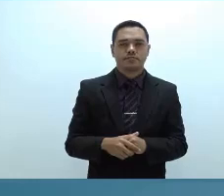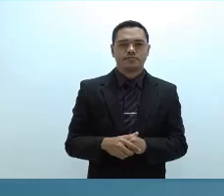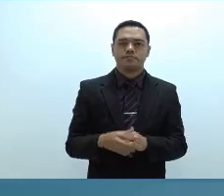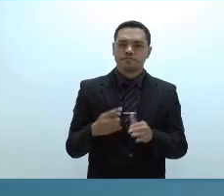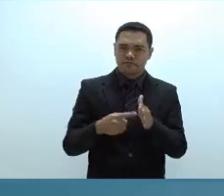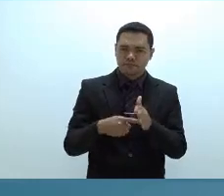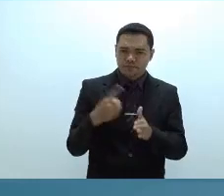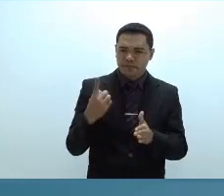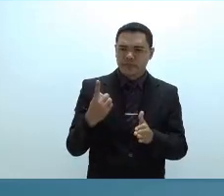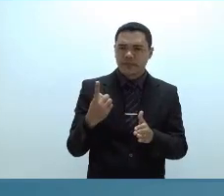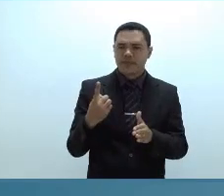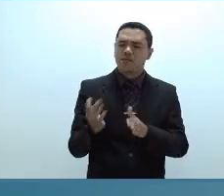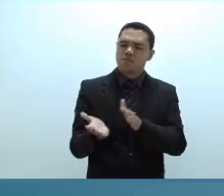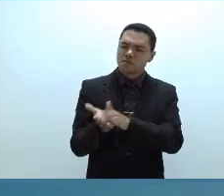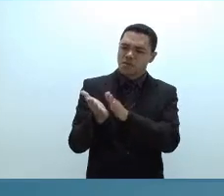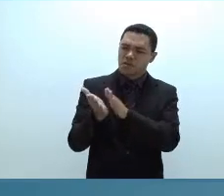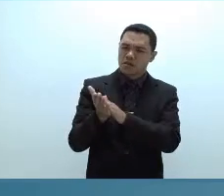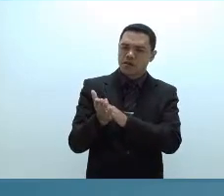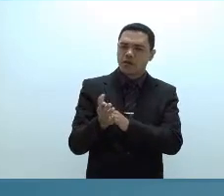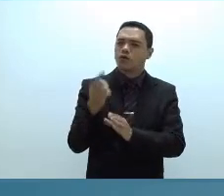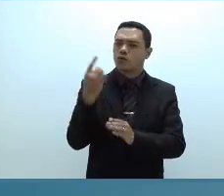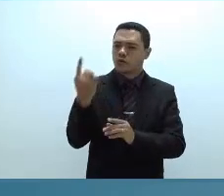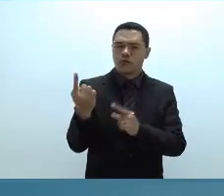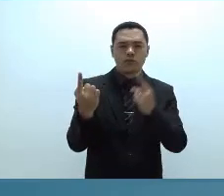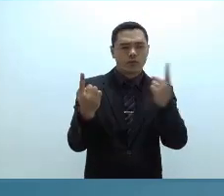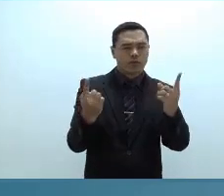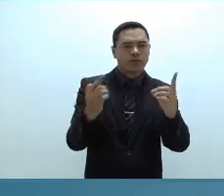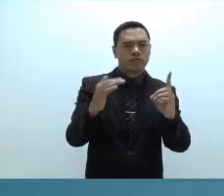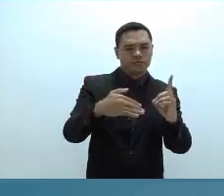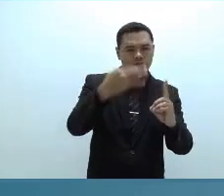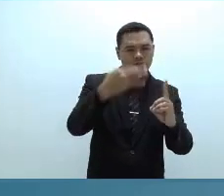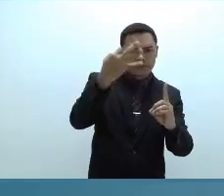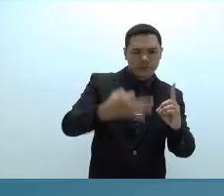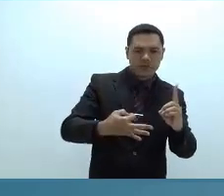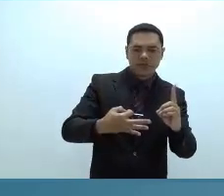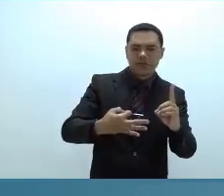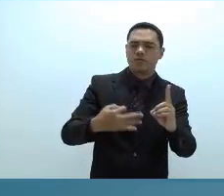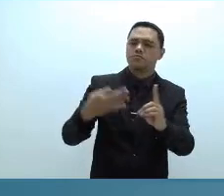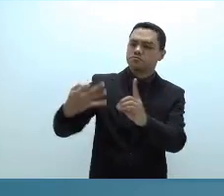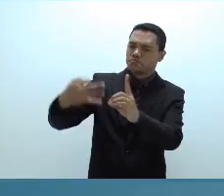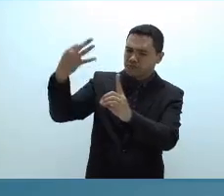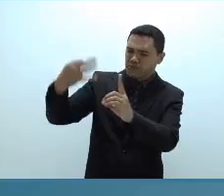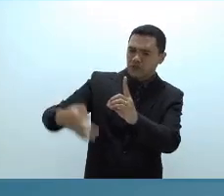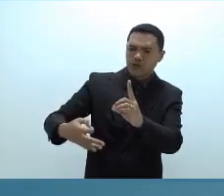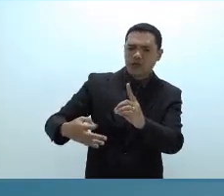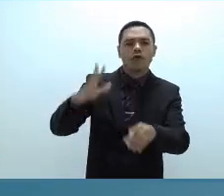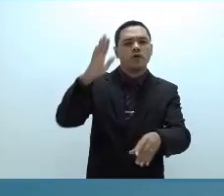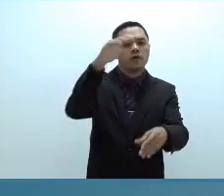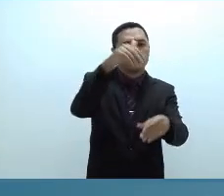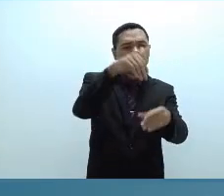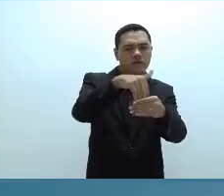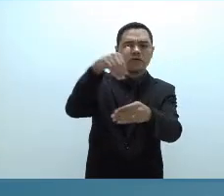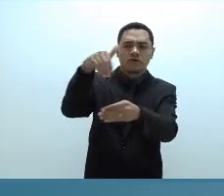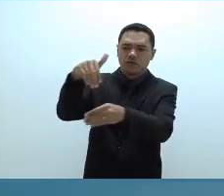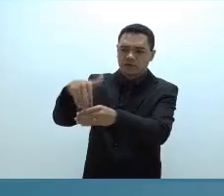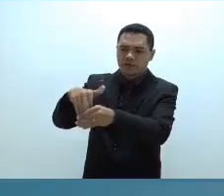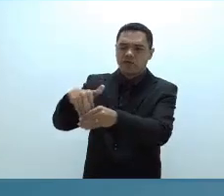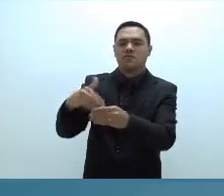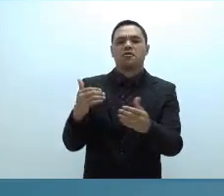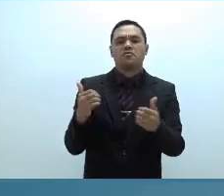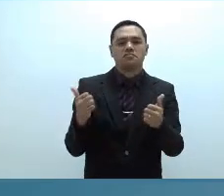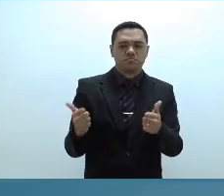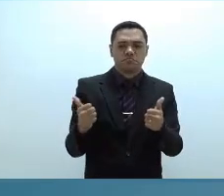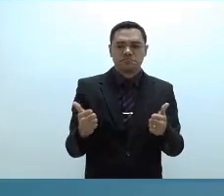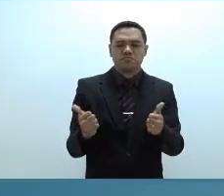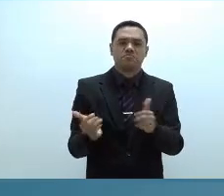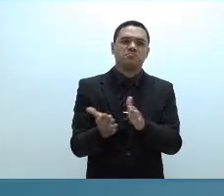os votos, tanto do desembargador original, do desembargador Roberto Moura, como o voto do desembargador